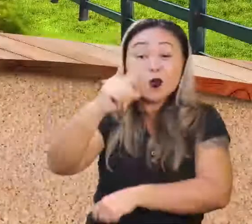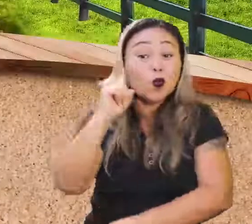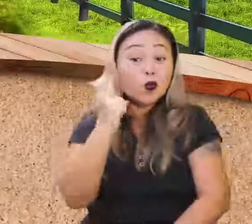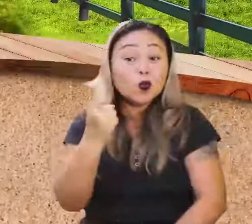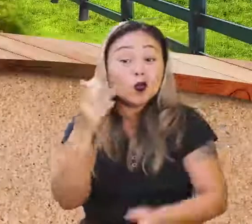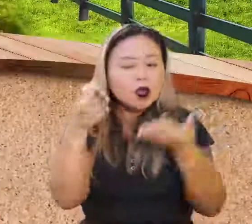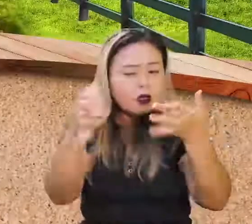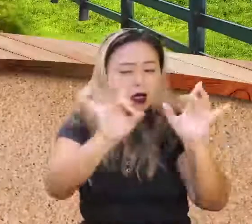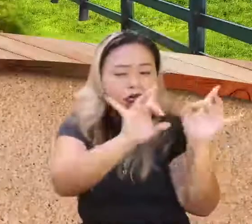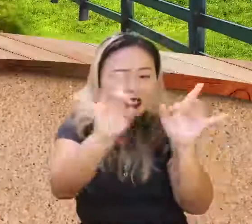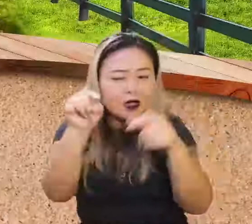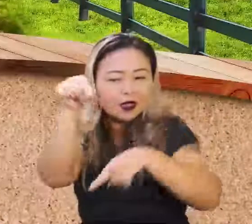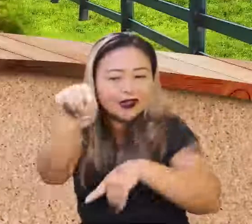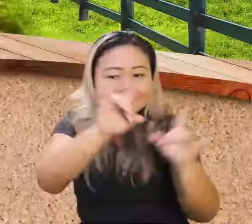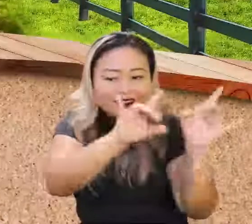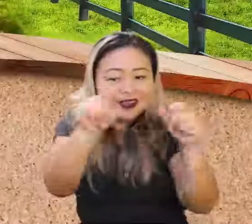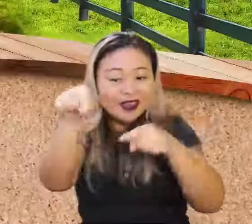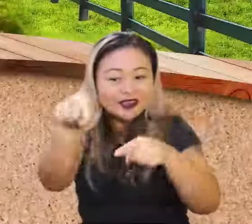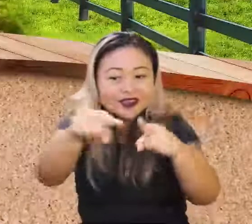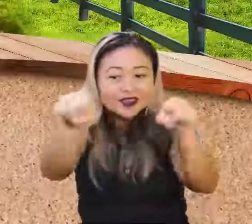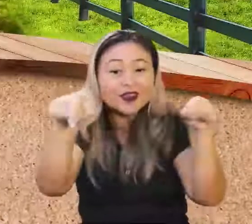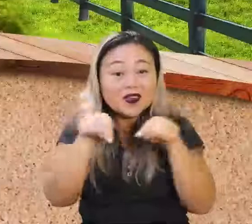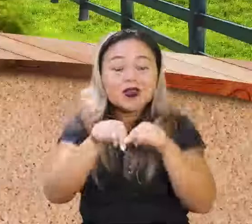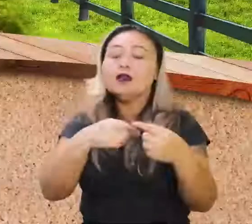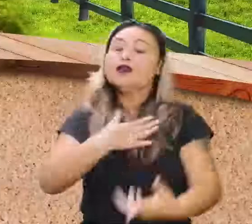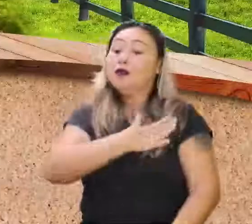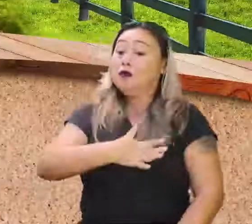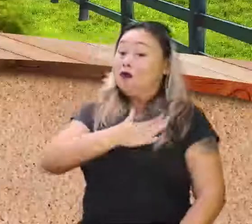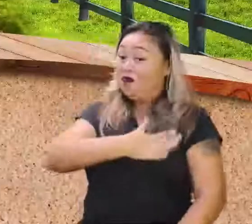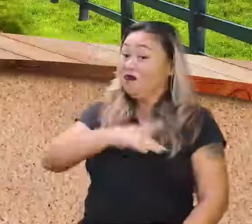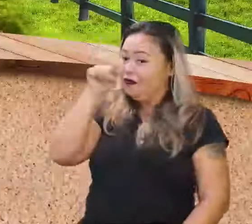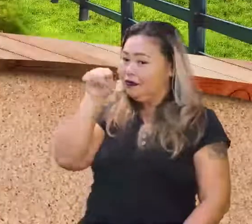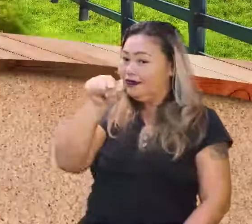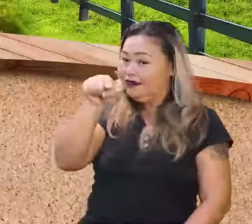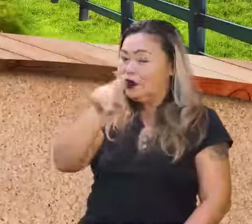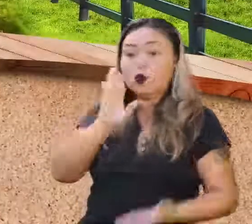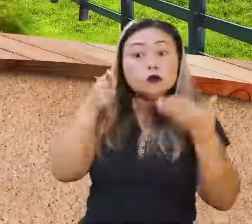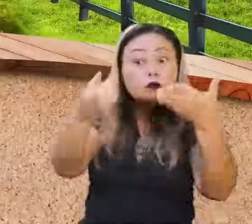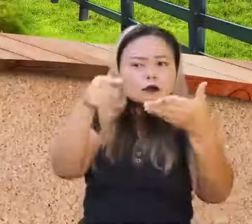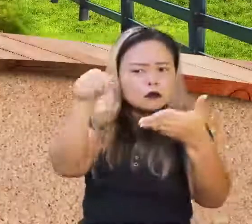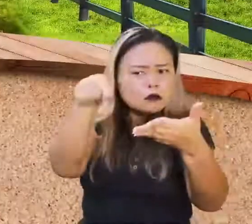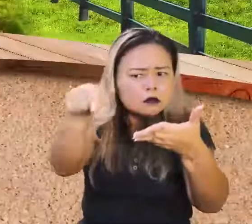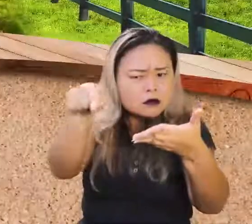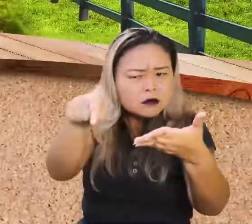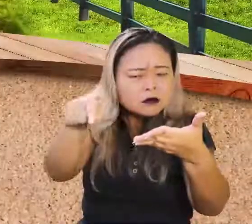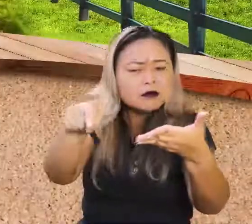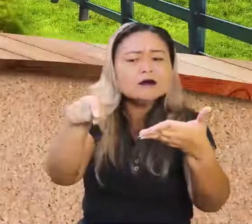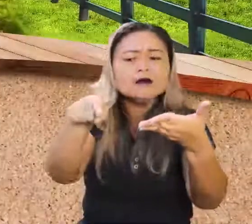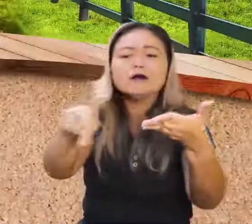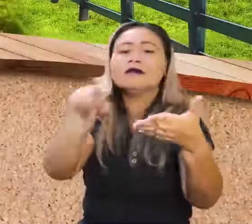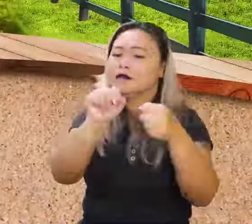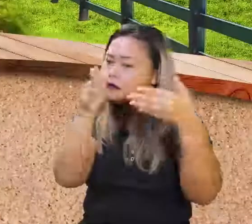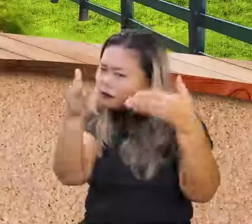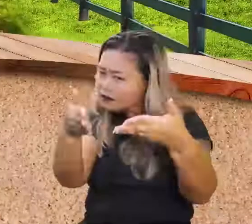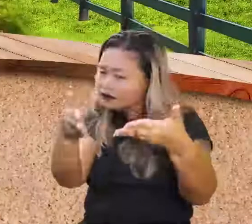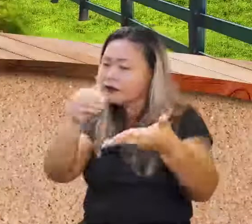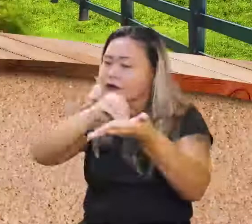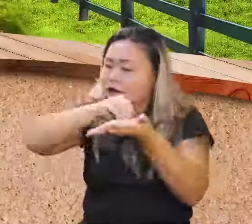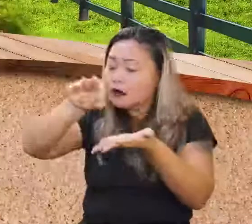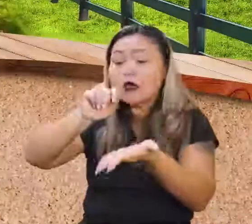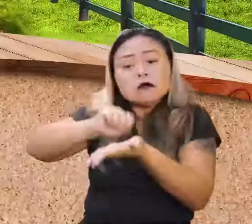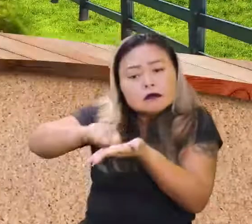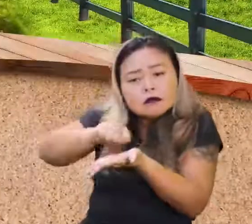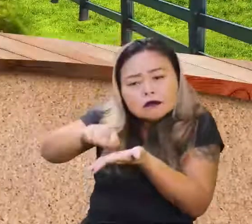pessoalzinho especial aí na turma? Foi um prazer, ó, falar com vocês, só com vocês aí, viu? A minha mensagem.